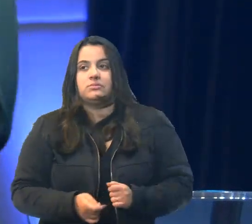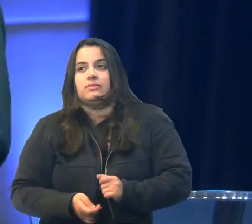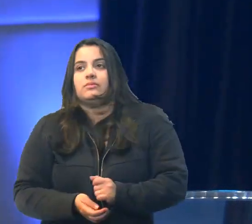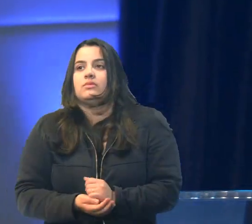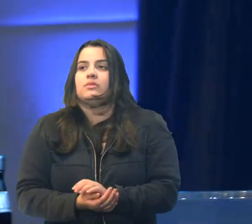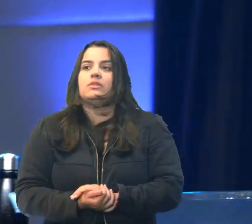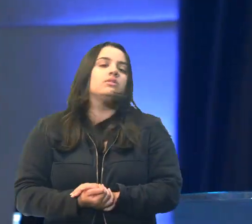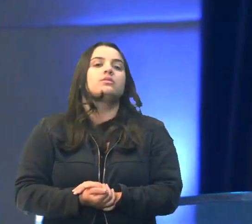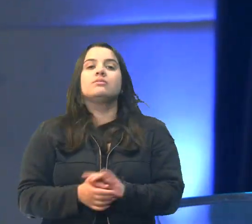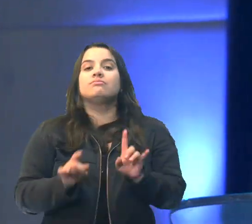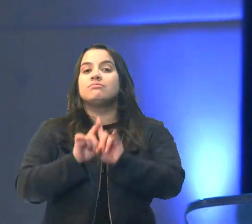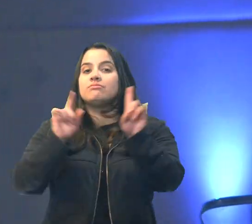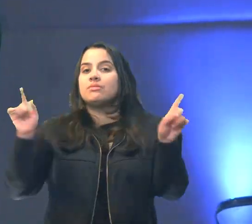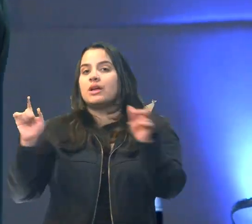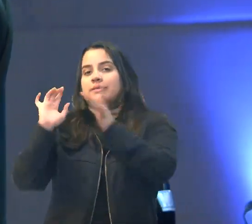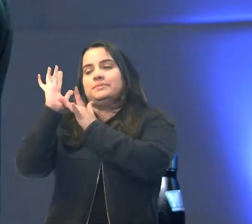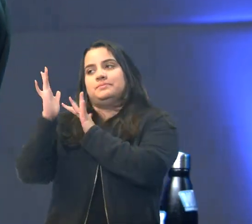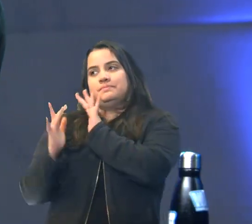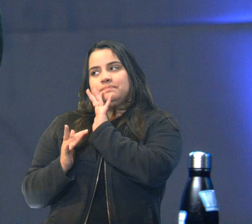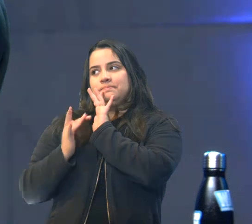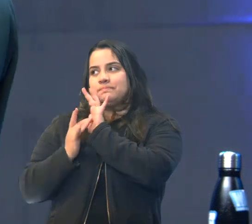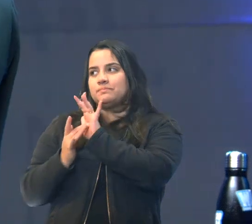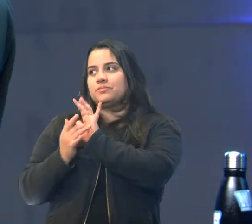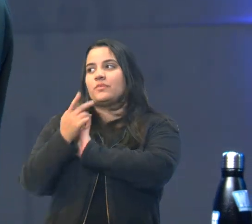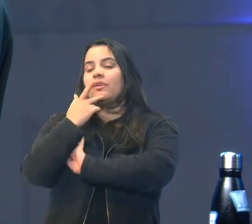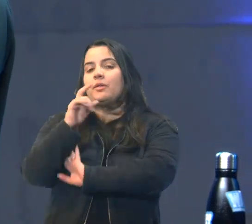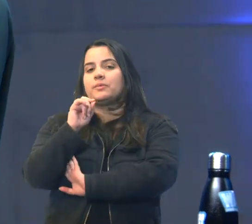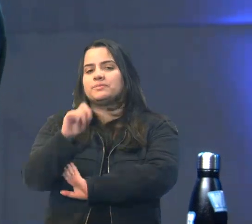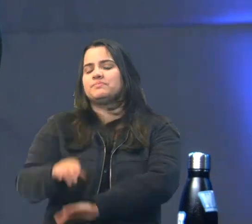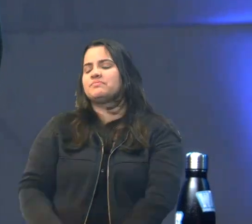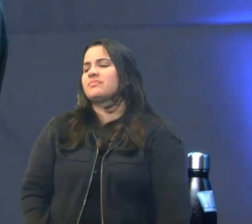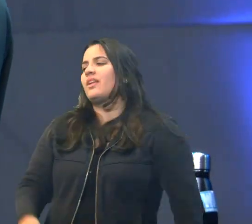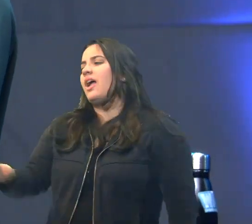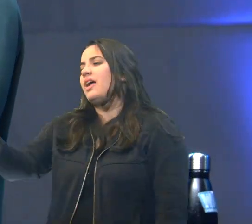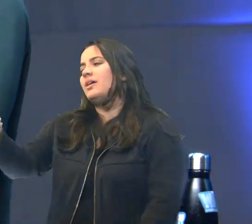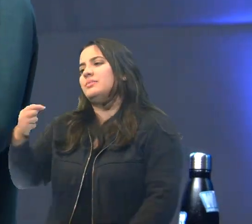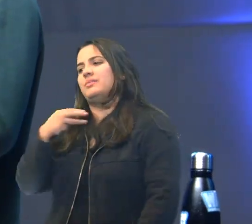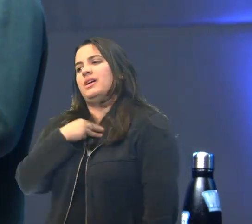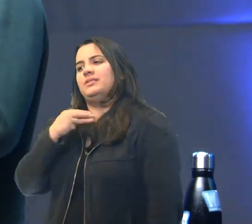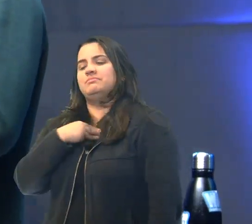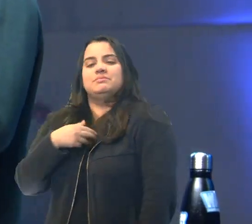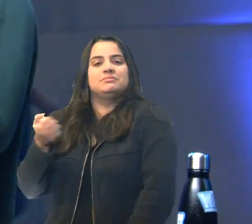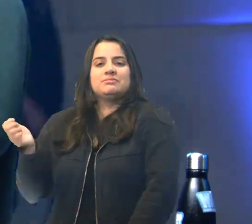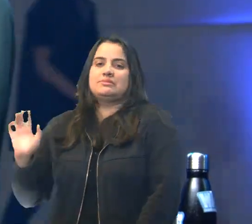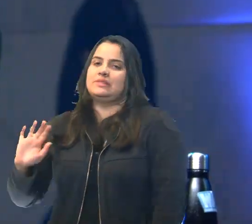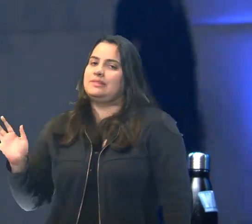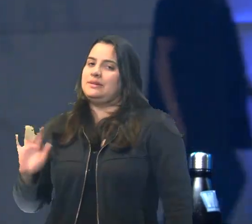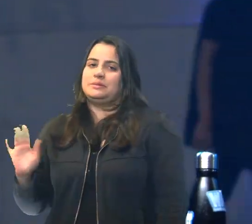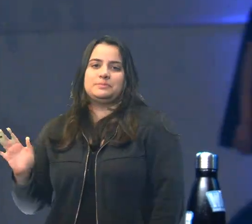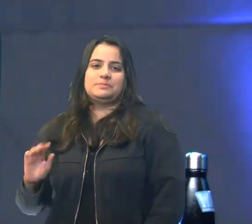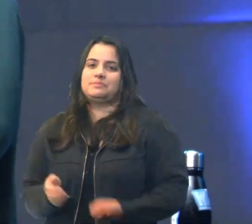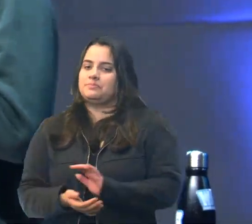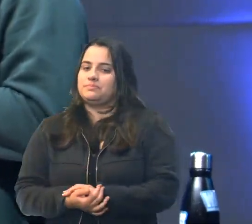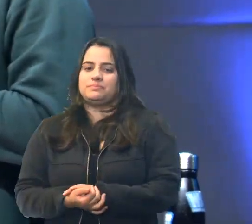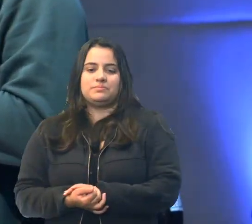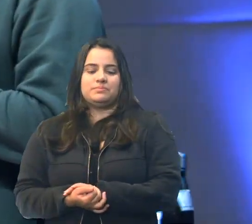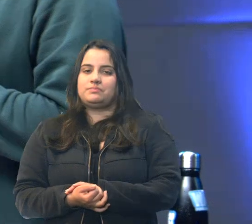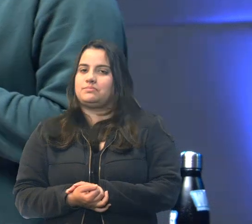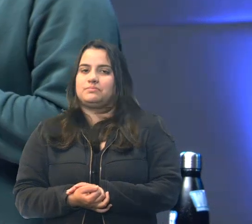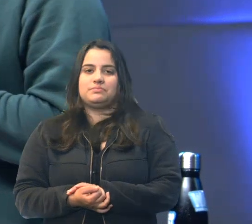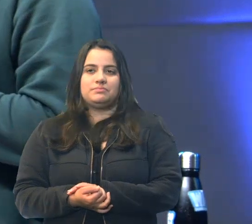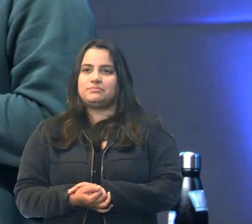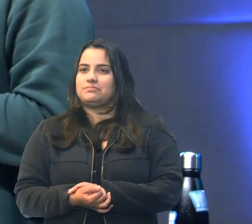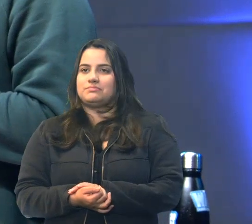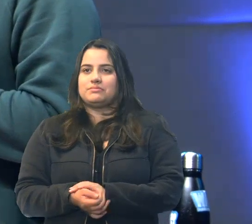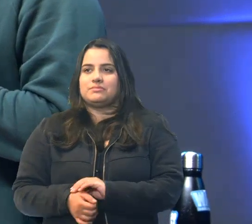Só que então Jesus, ele fala: Marta, não. Ele não entra nesse papel de